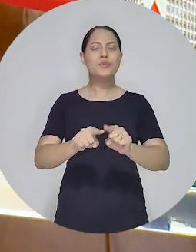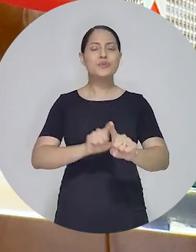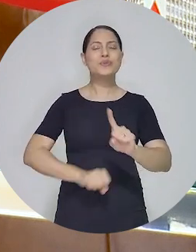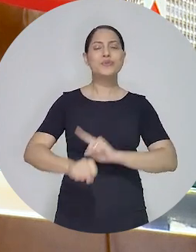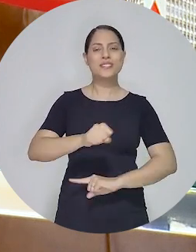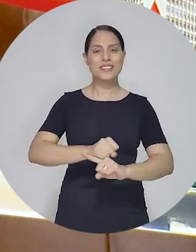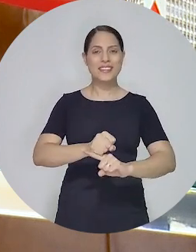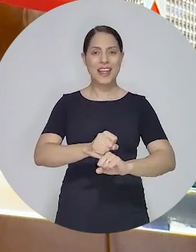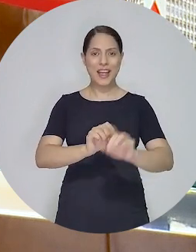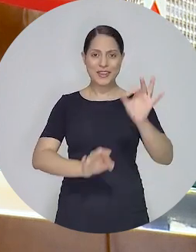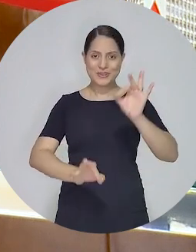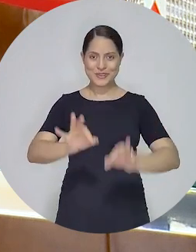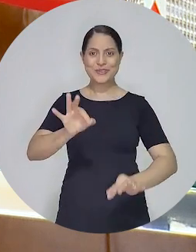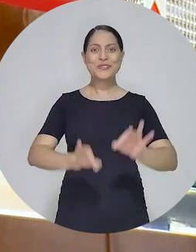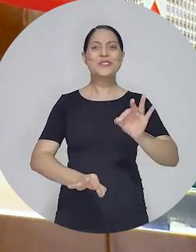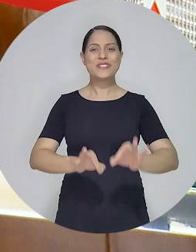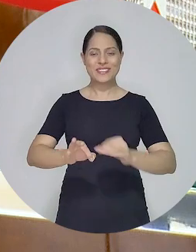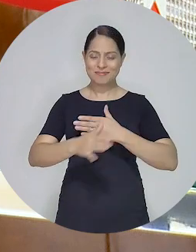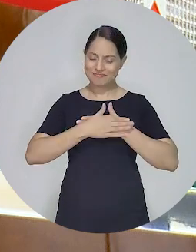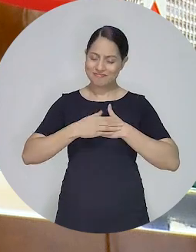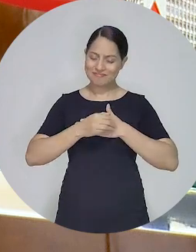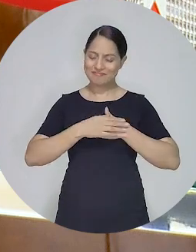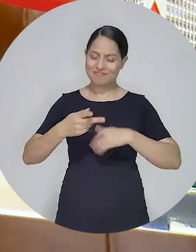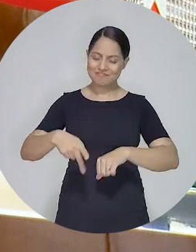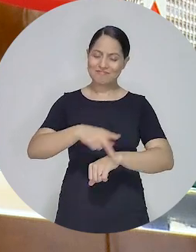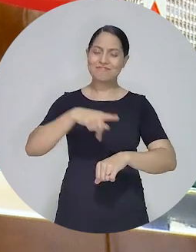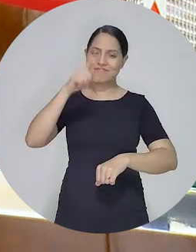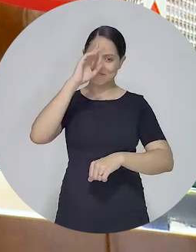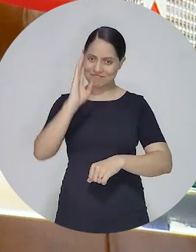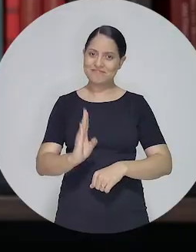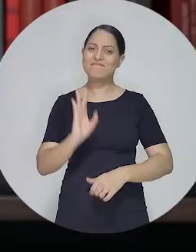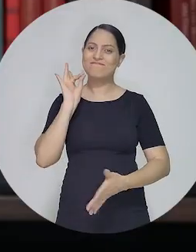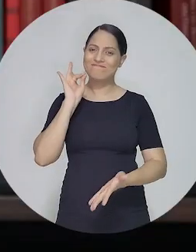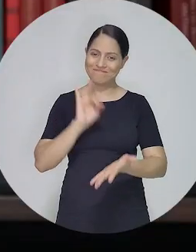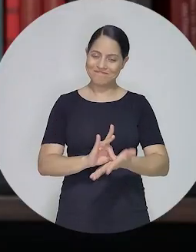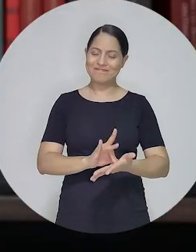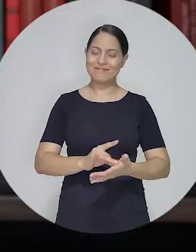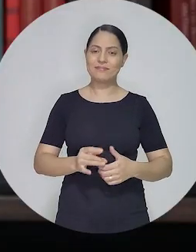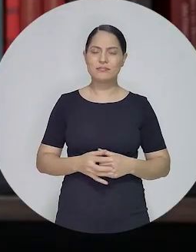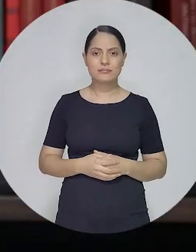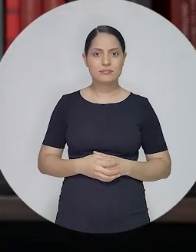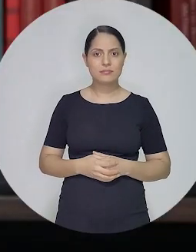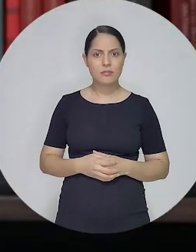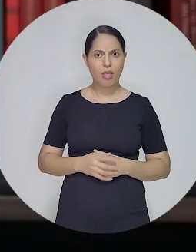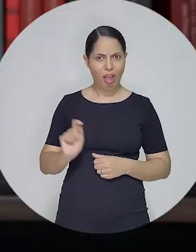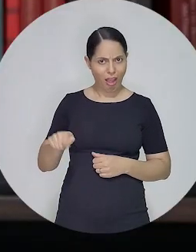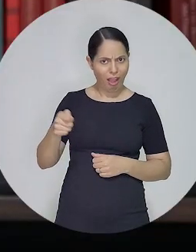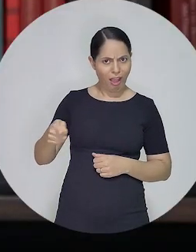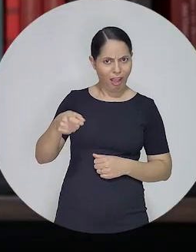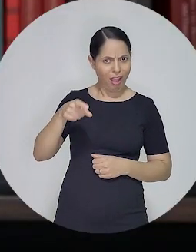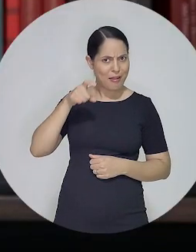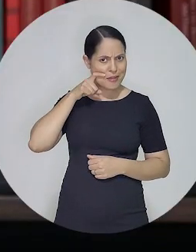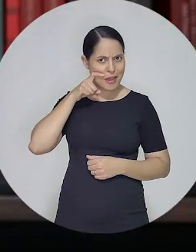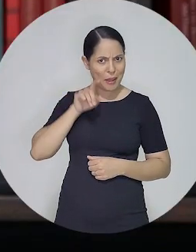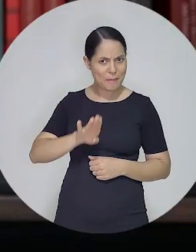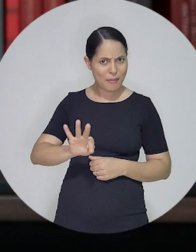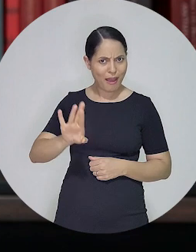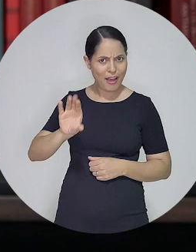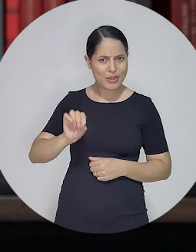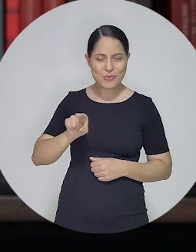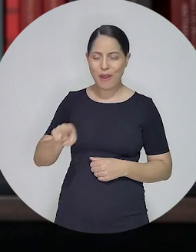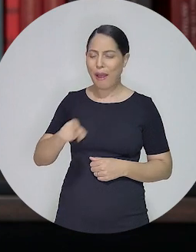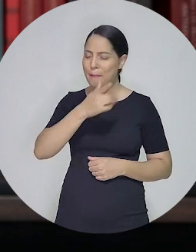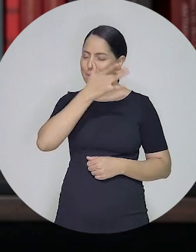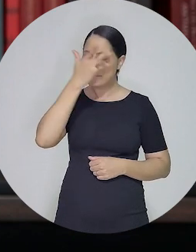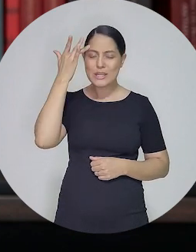mais justa, fraterna e solidária em nosso país. O Beto, ele é uma pessoa surpreendente. Ele